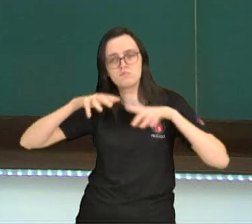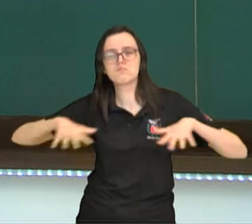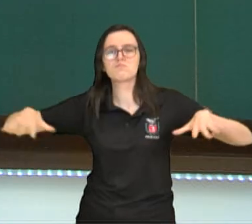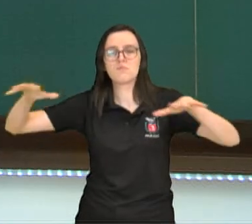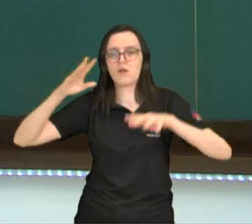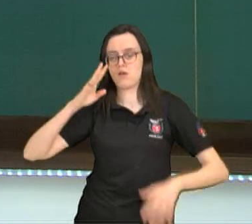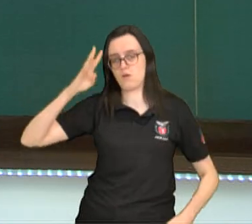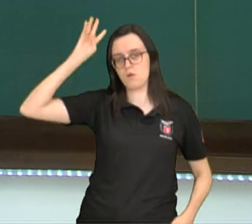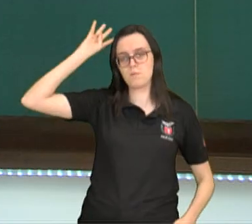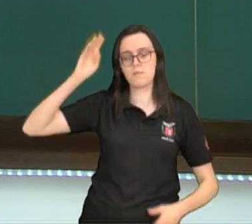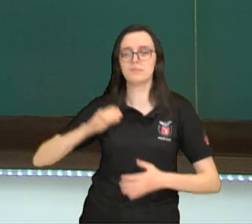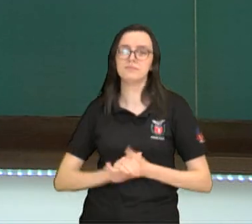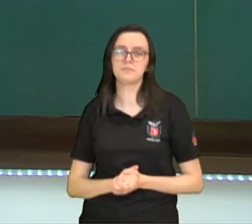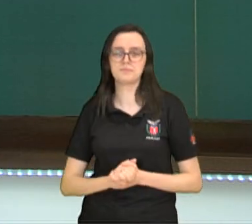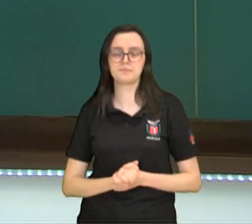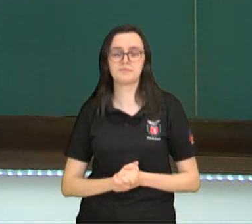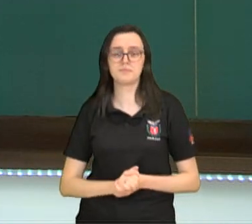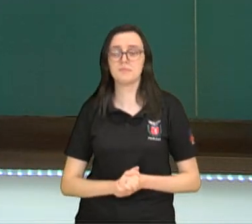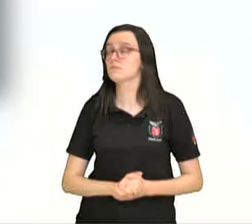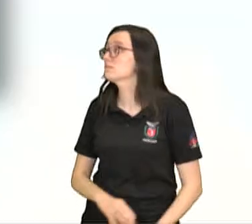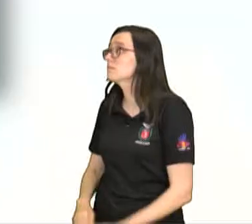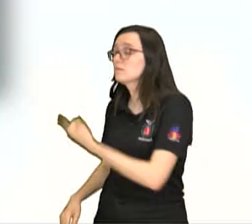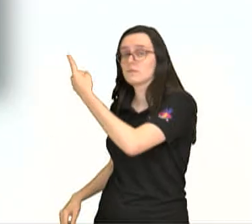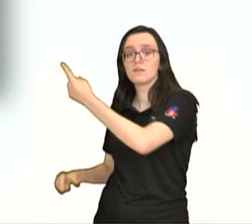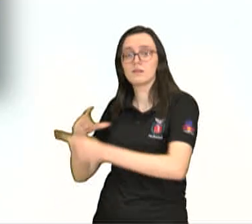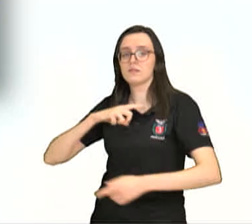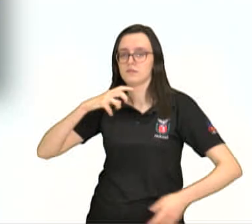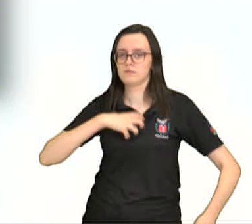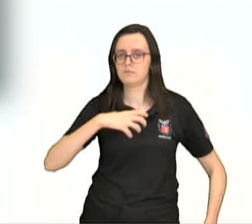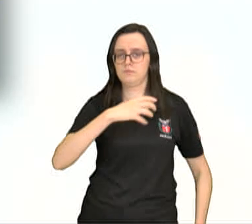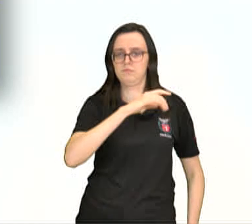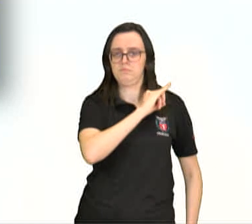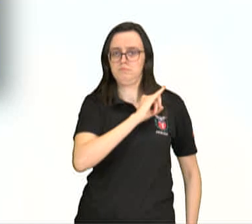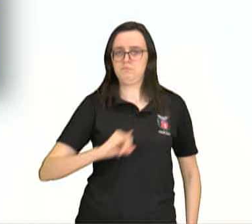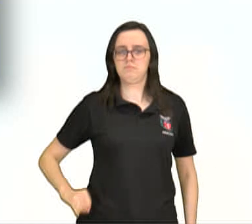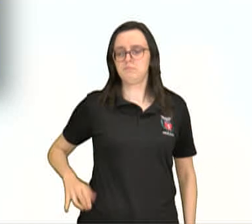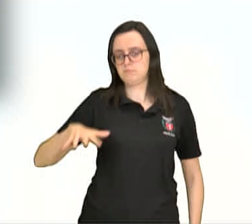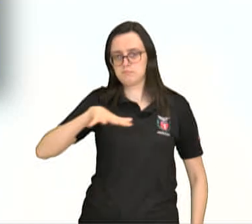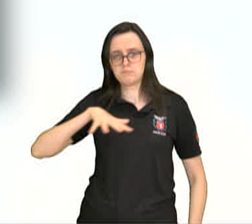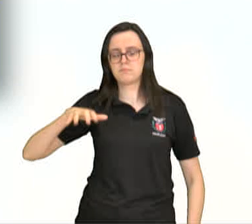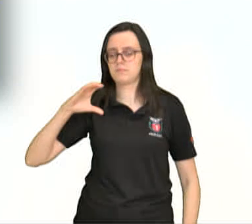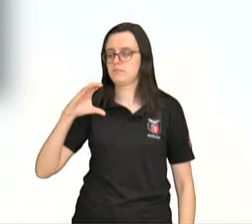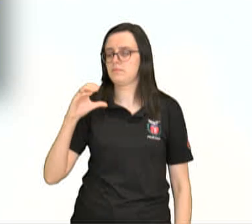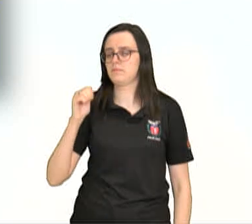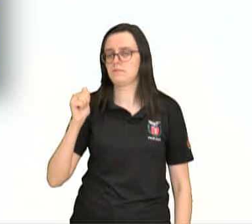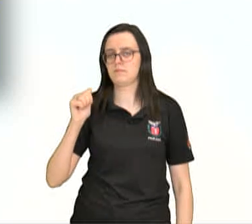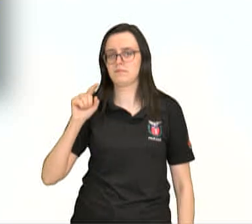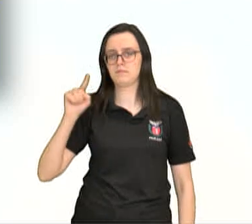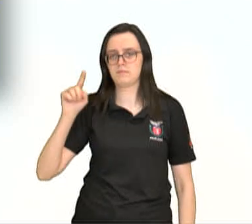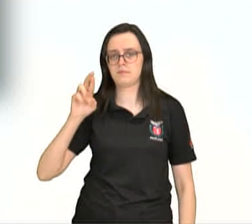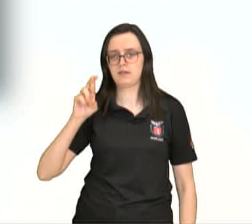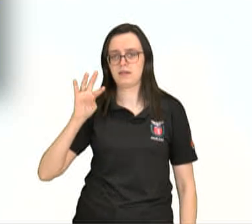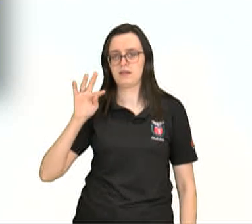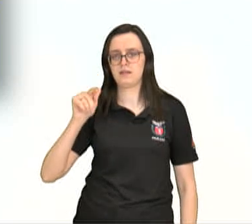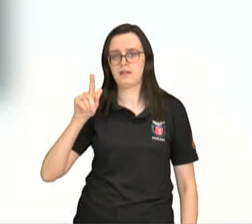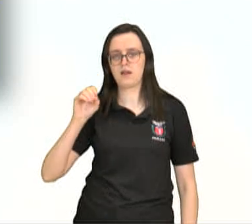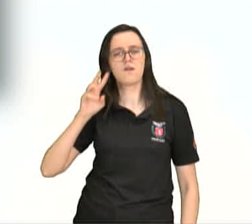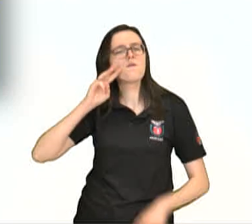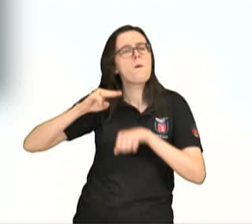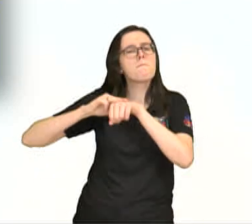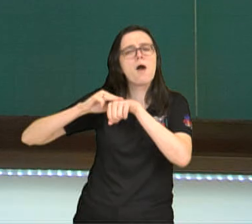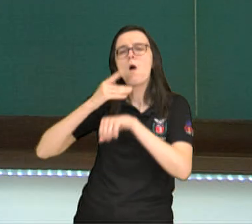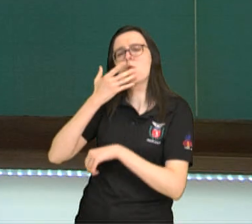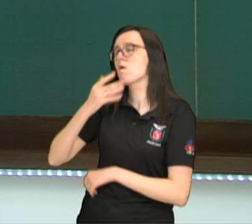romana. Aqui a gente tem o império, pessoal, o Império de Cartago, que ele vai, aqui mais em marrom,